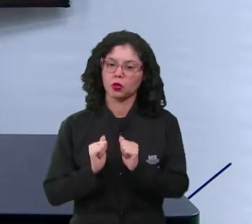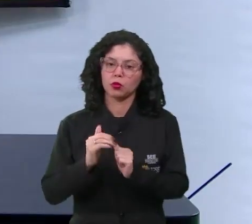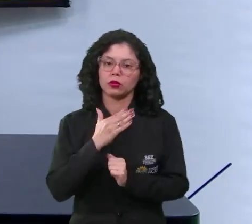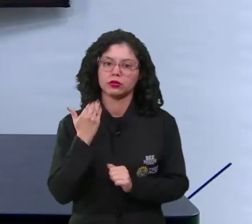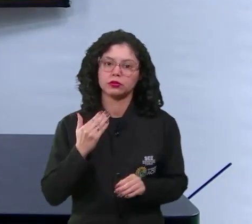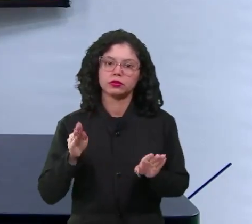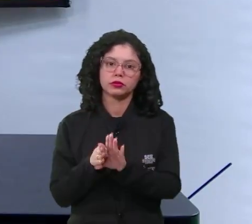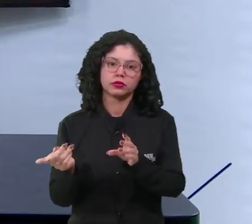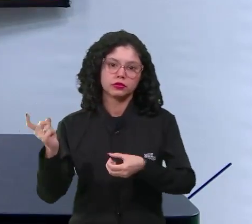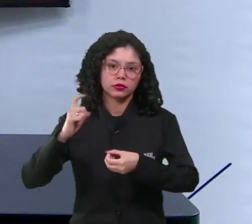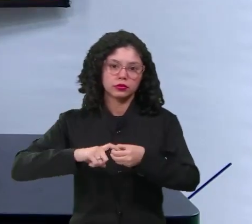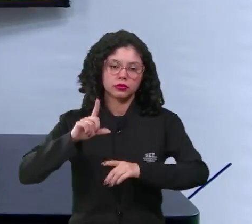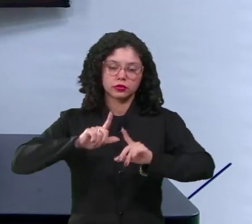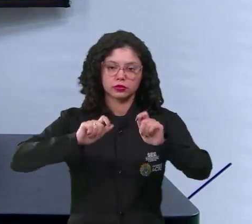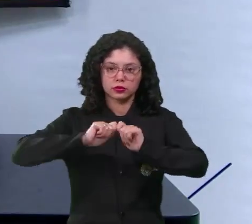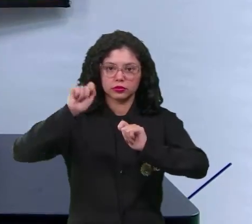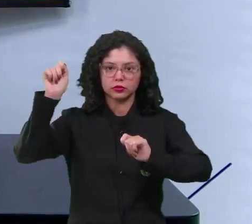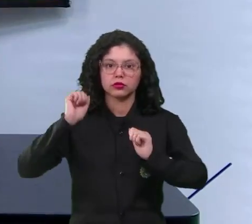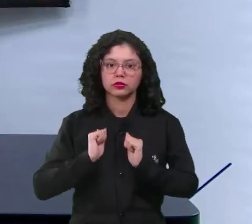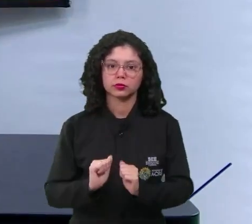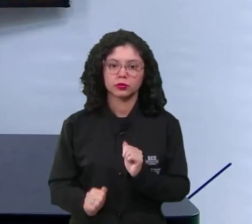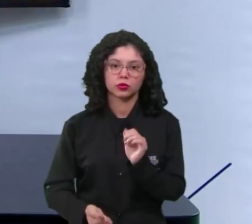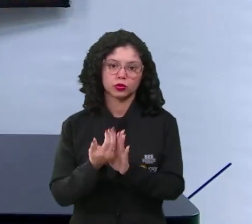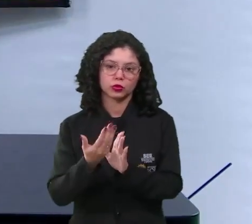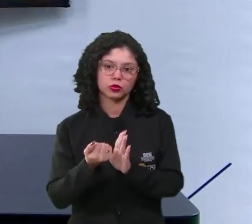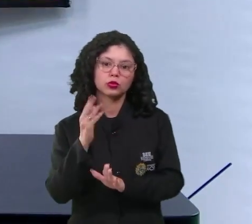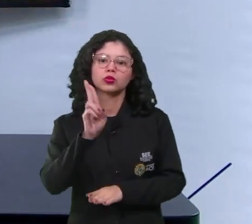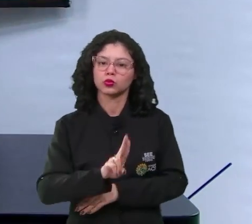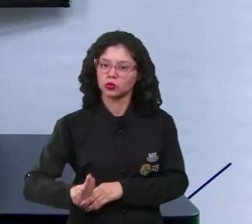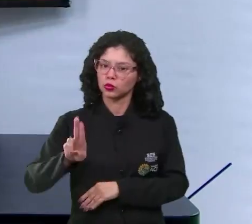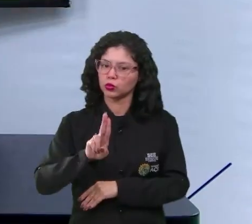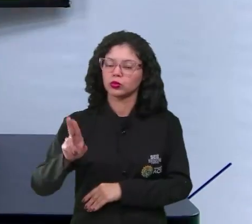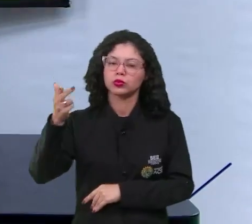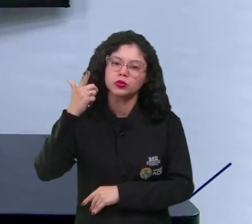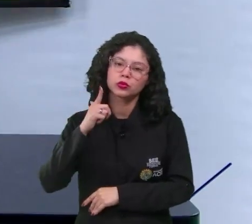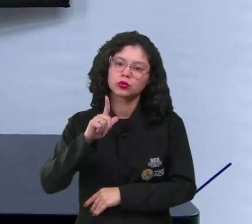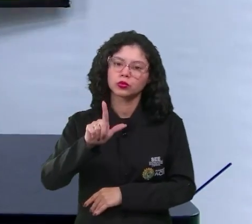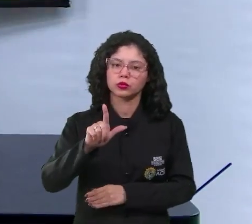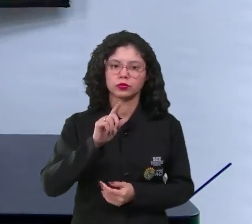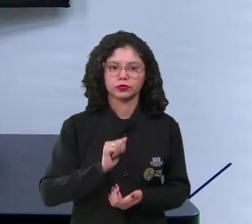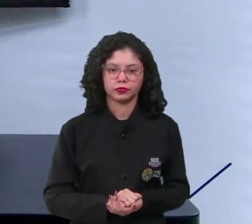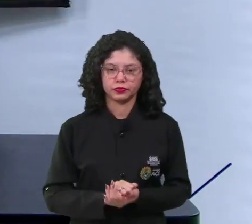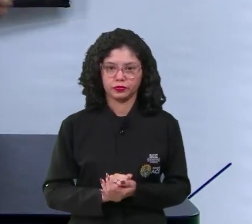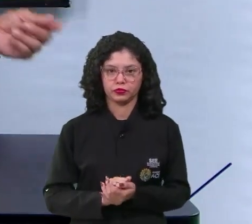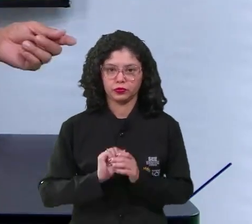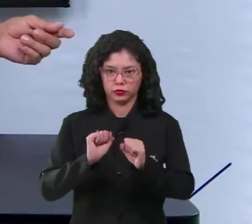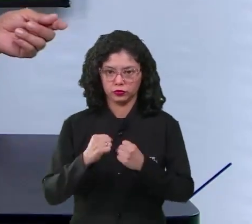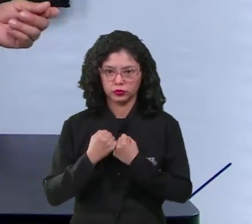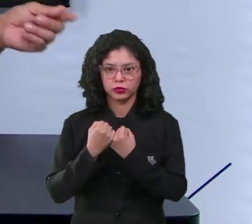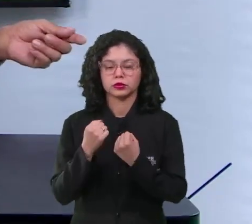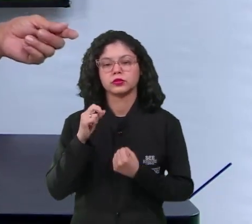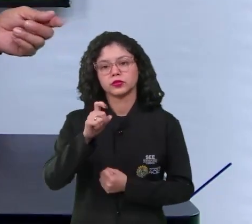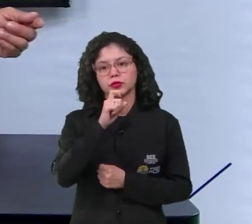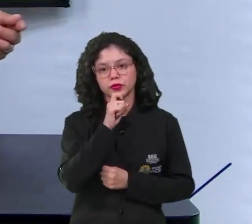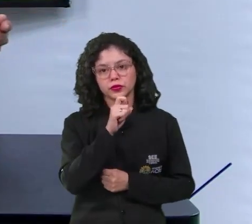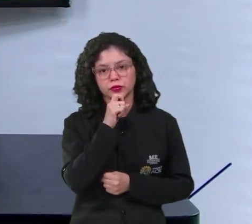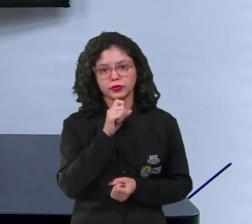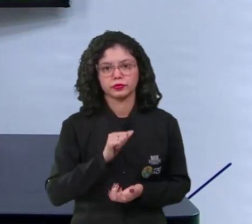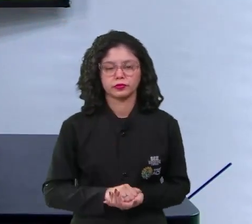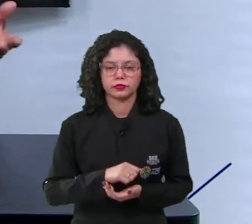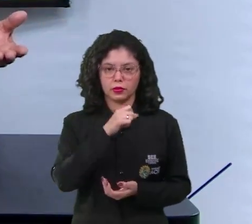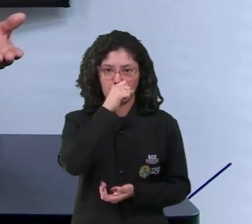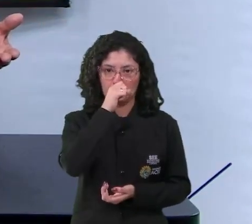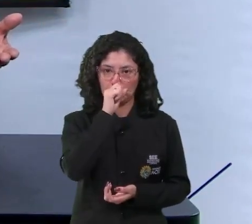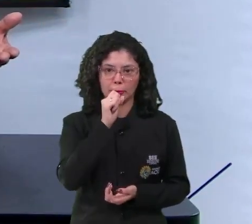ele pode voltar para o Acre, mas ele pode criar instrumentos que garantam a ele suportar o frio, na época do frio.